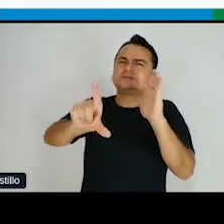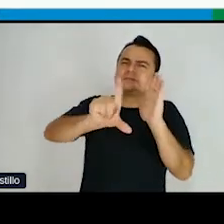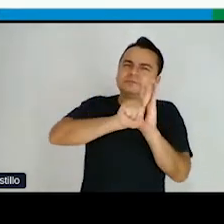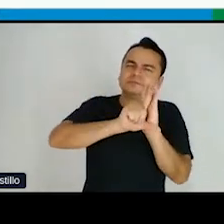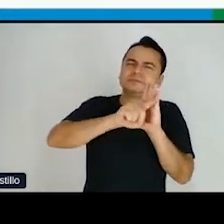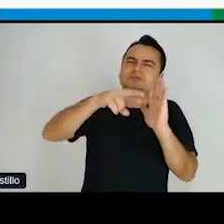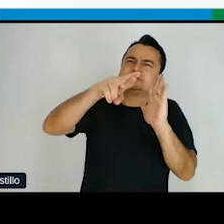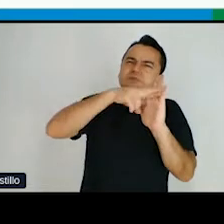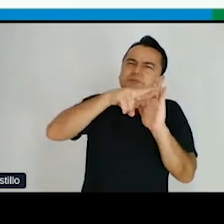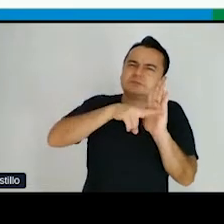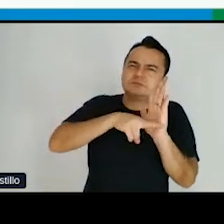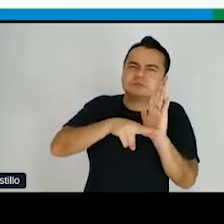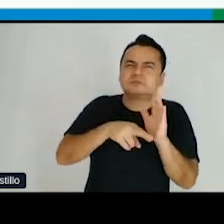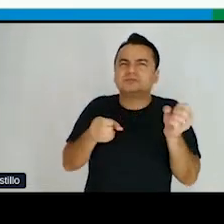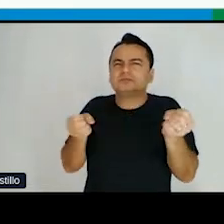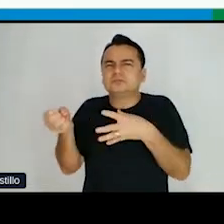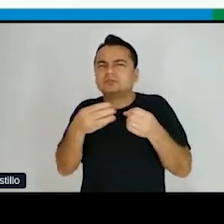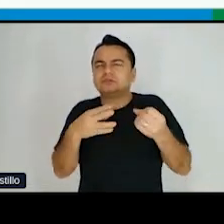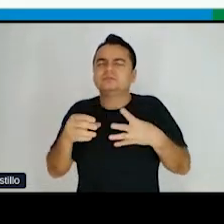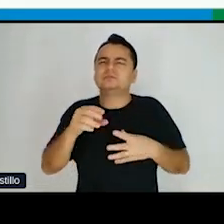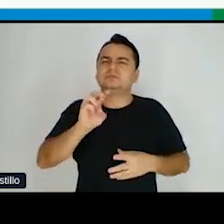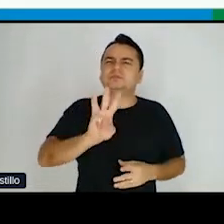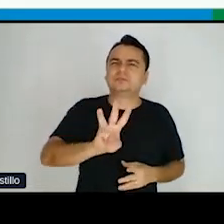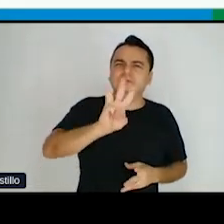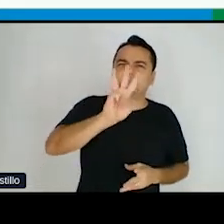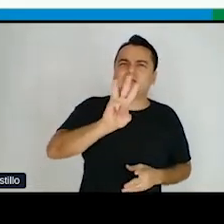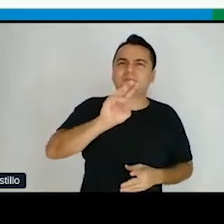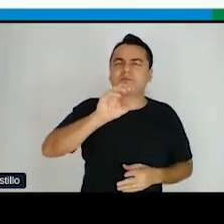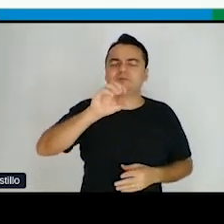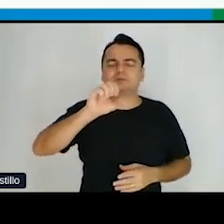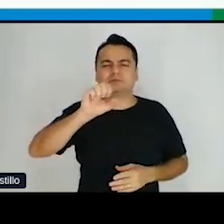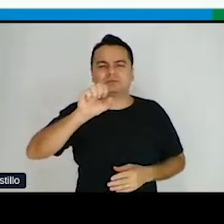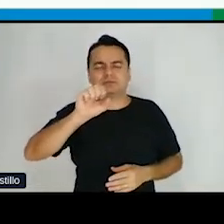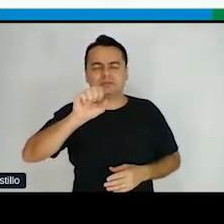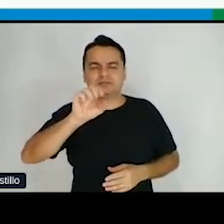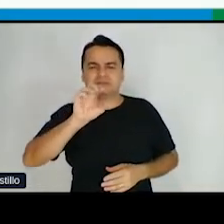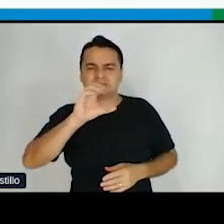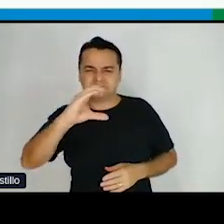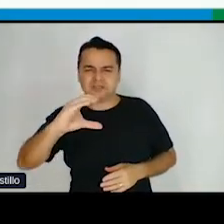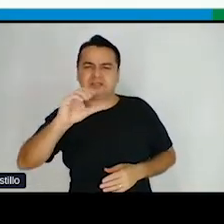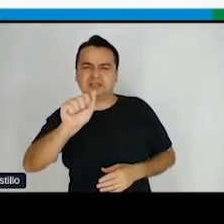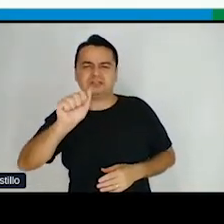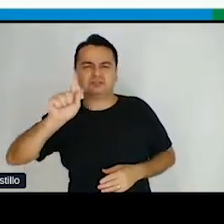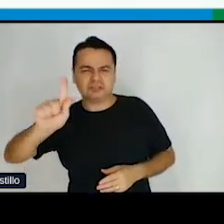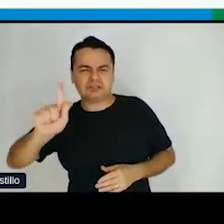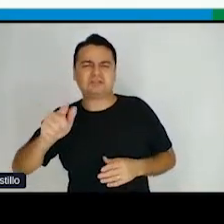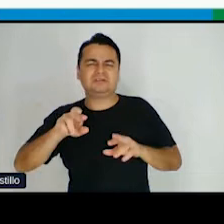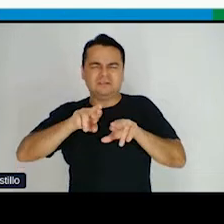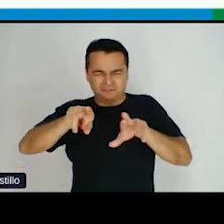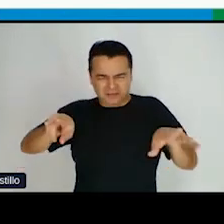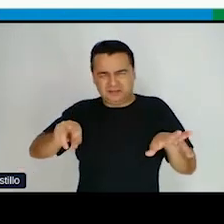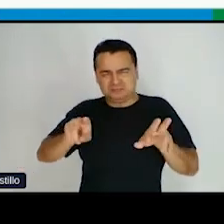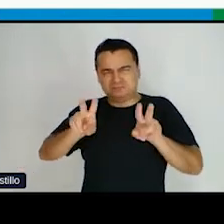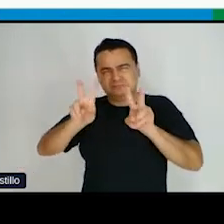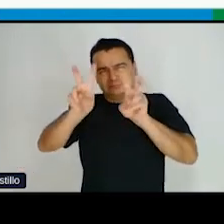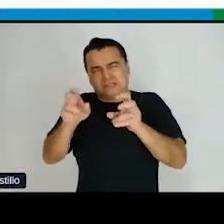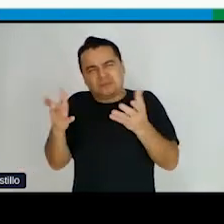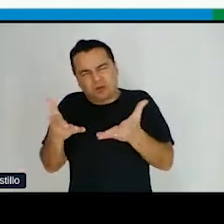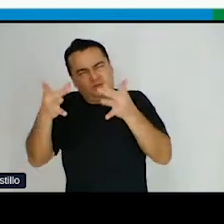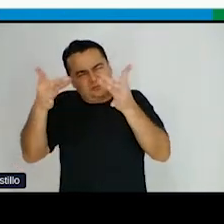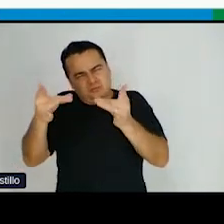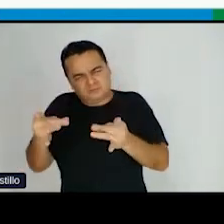né, WCAG, enfim, a gente não quis entrar muito nesse mérito. O que eu quis trazer